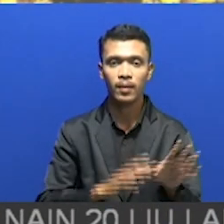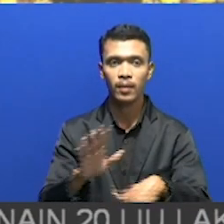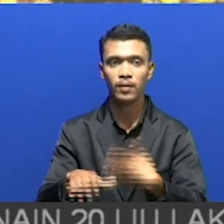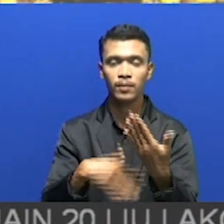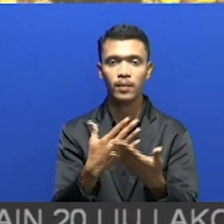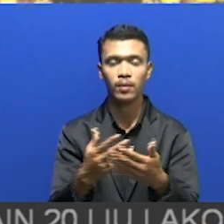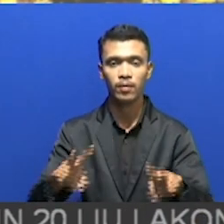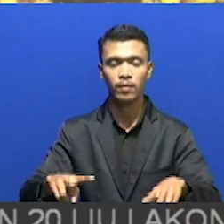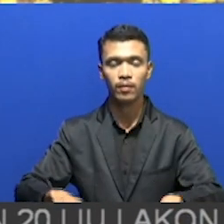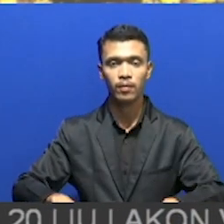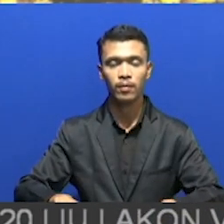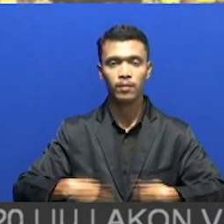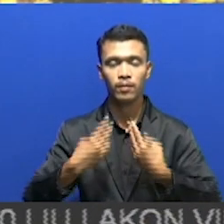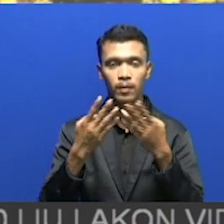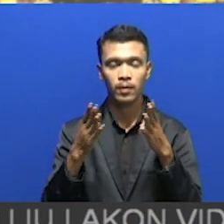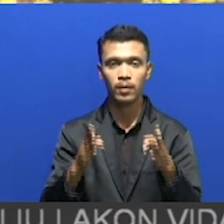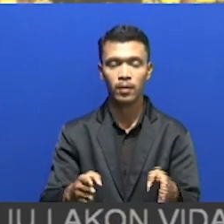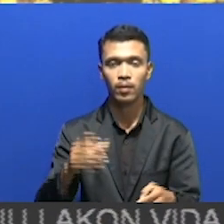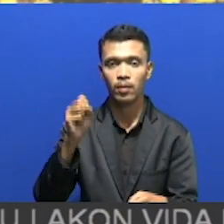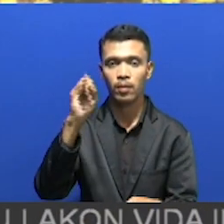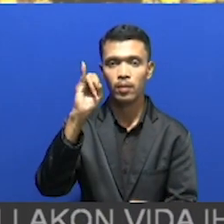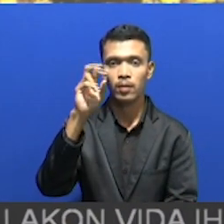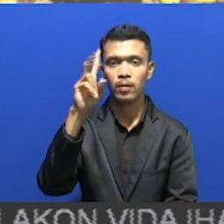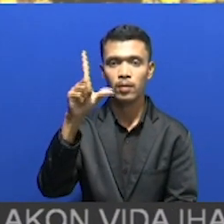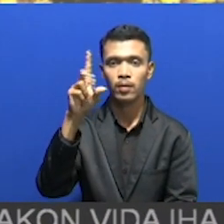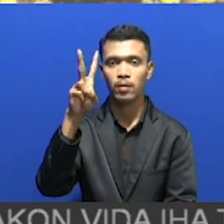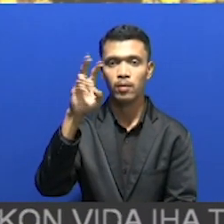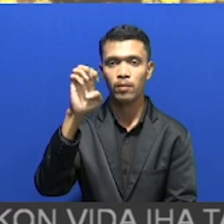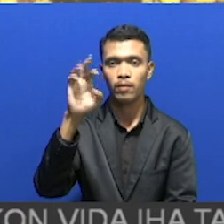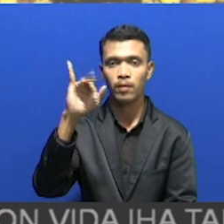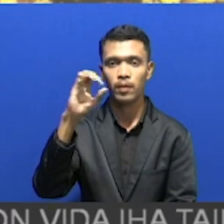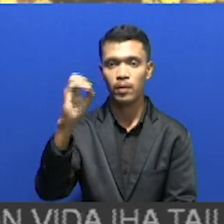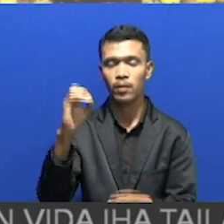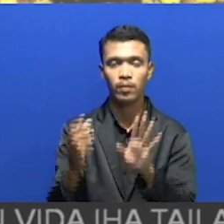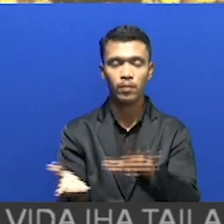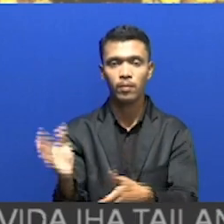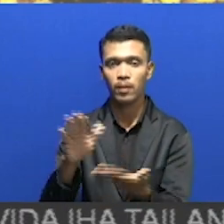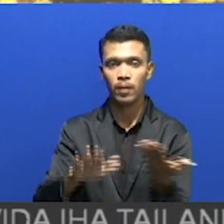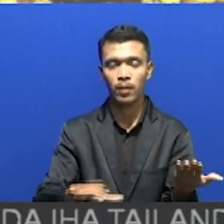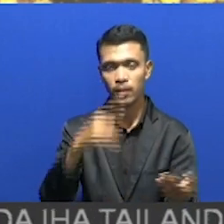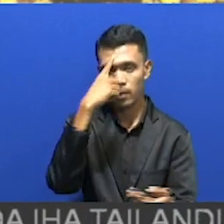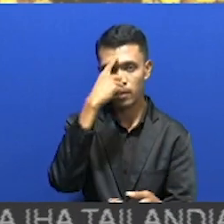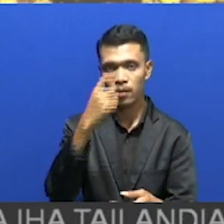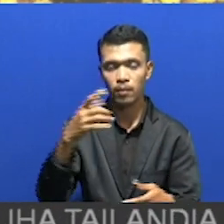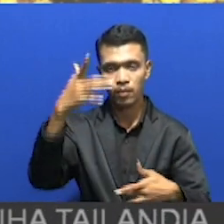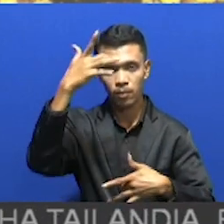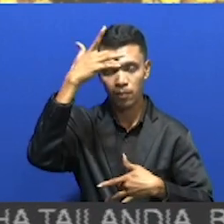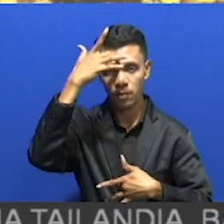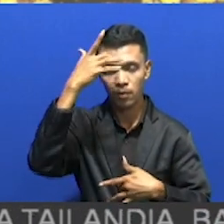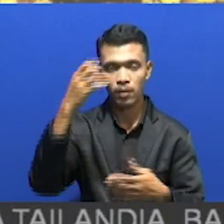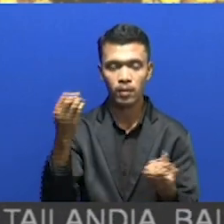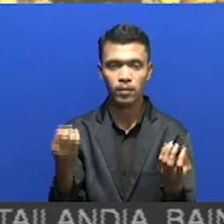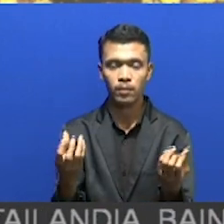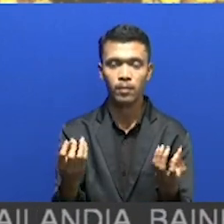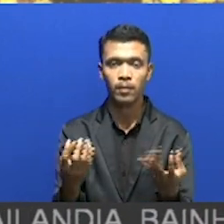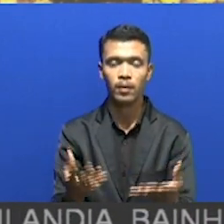Telespectadores, saudoso Denis Amaro Silveiro do Mikai, hakoto istamba sofre moras complicado.